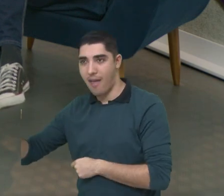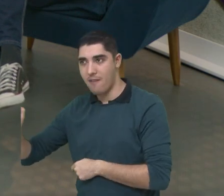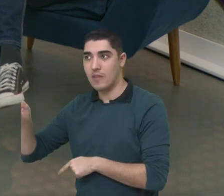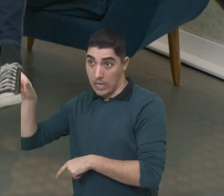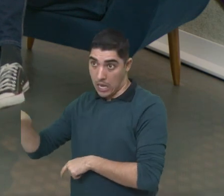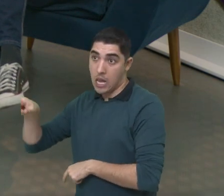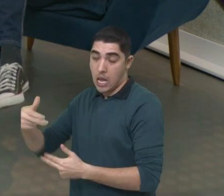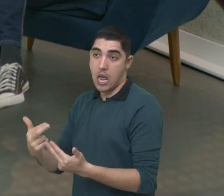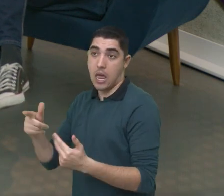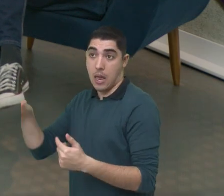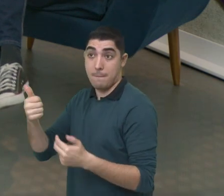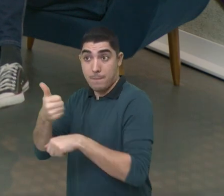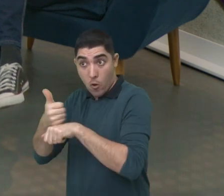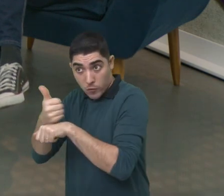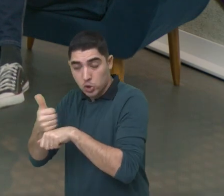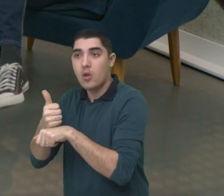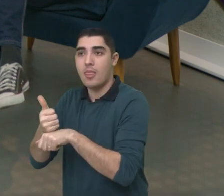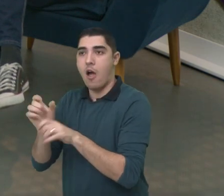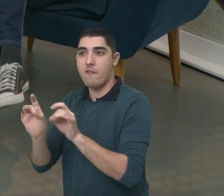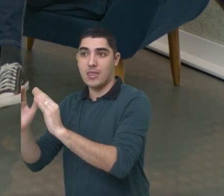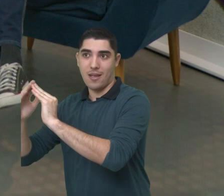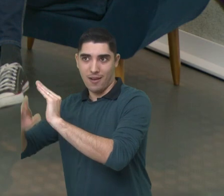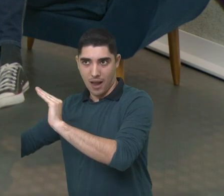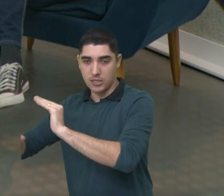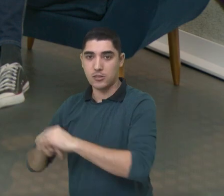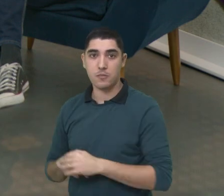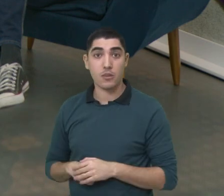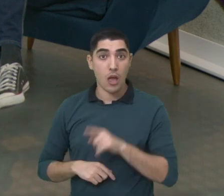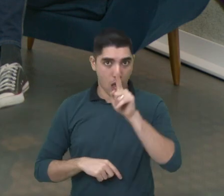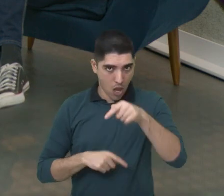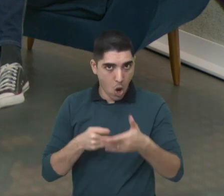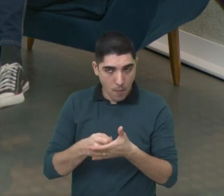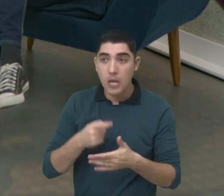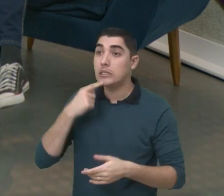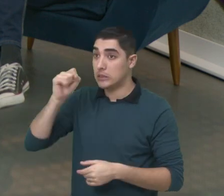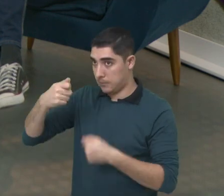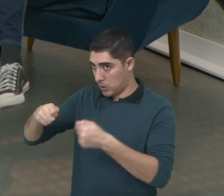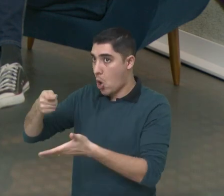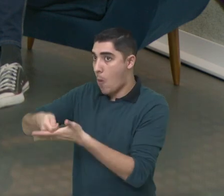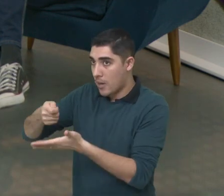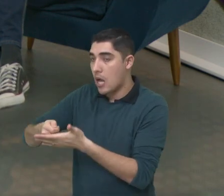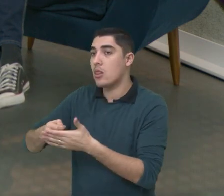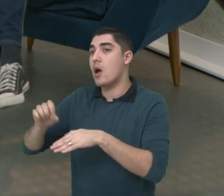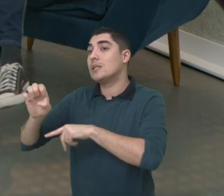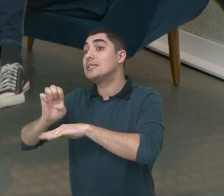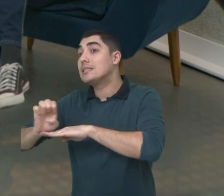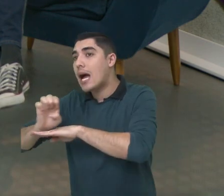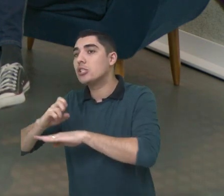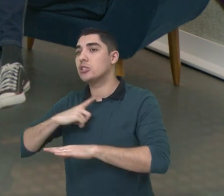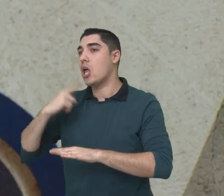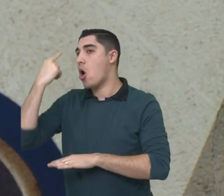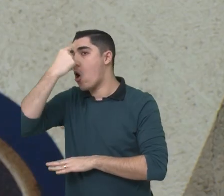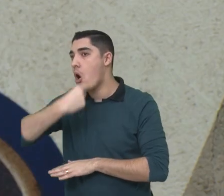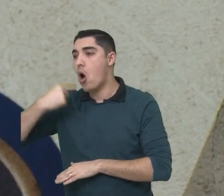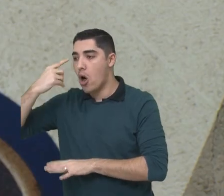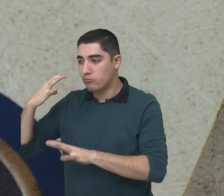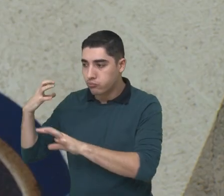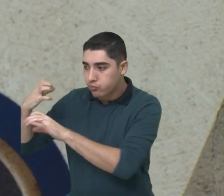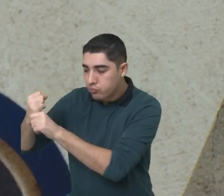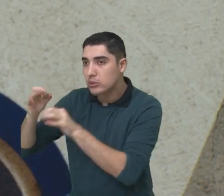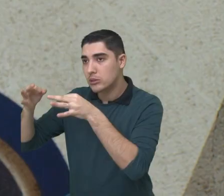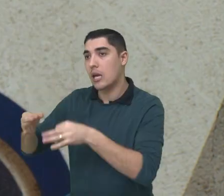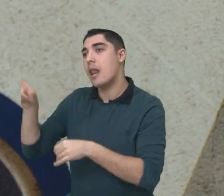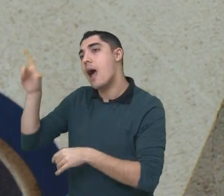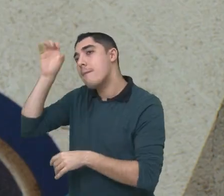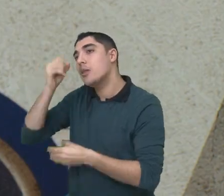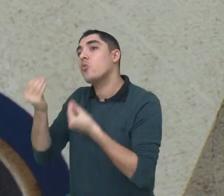Que isso é obrigatório também. Obrigatório, com carga horária certinho, aprendendo aquilo que é ser corretor